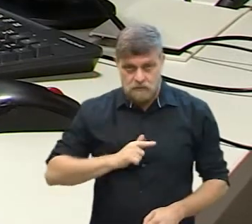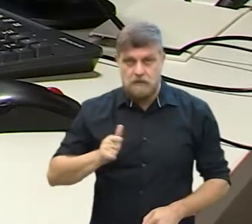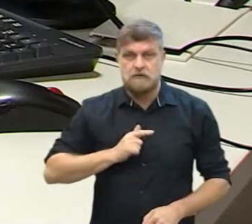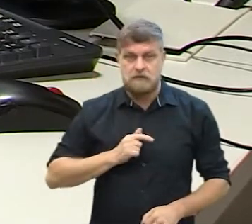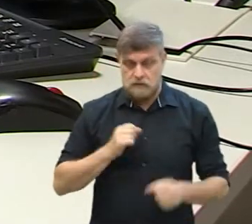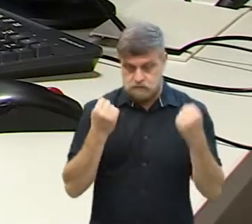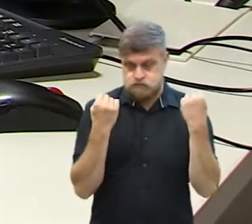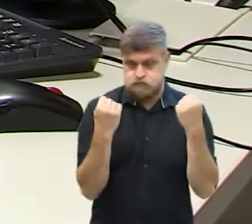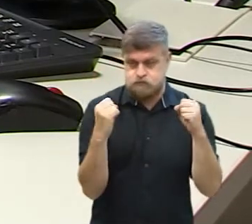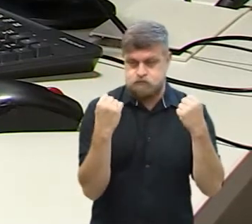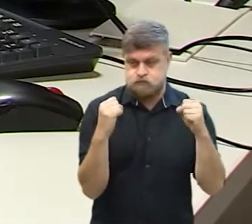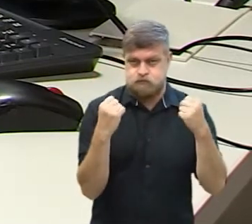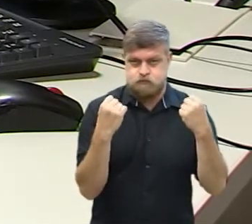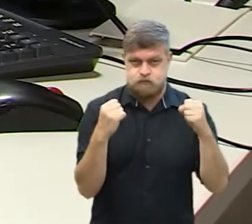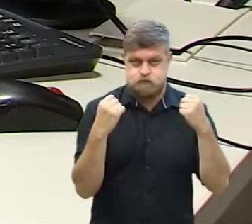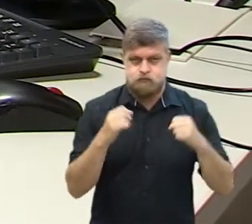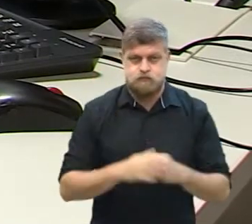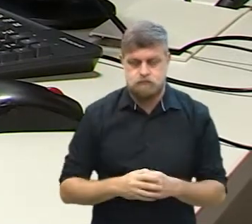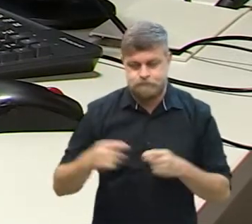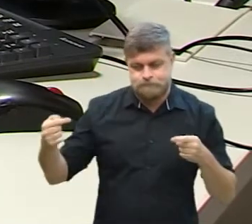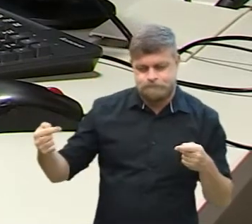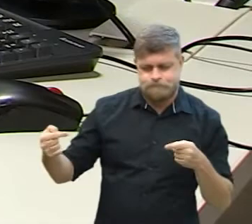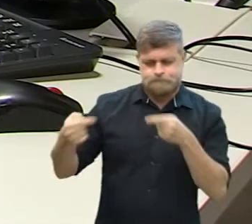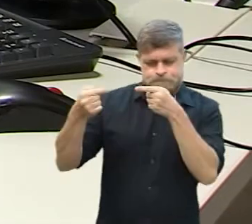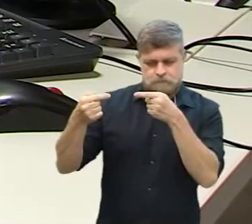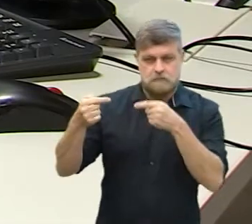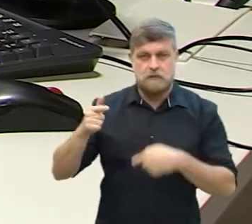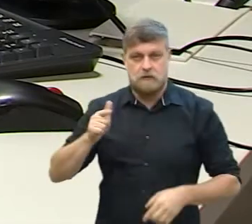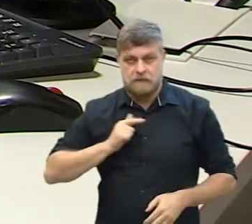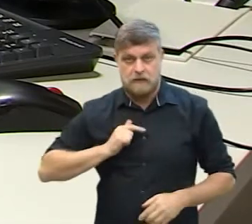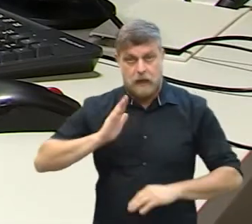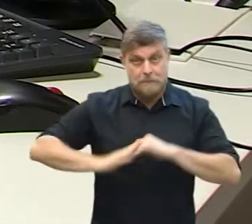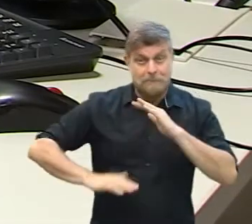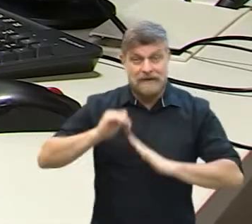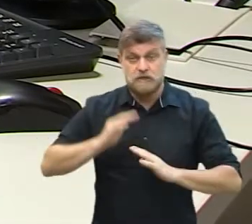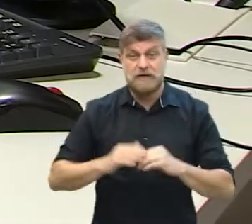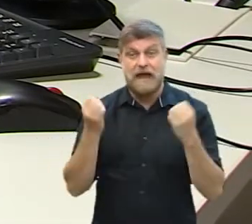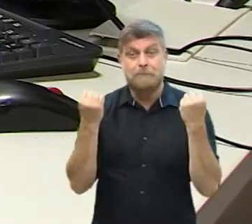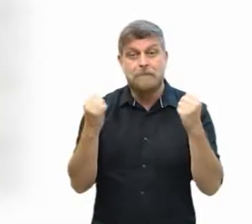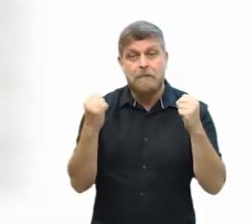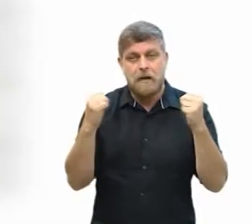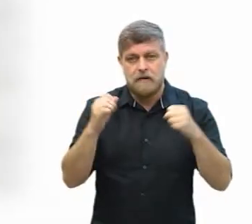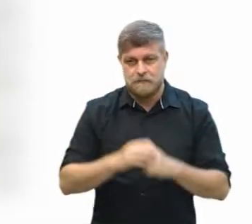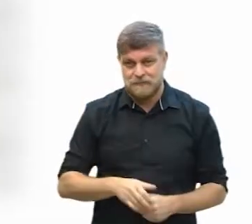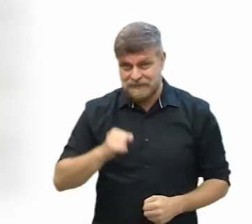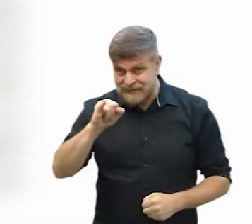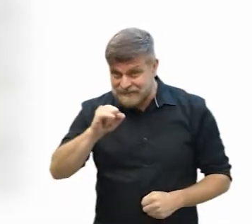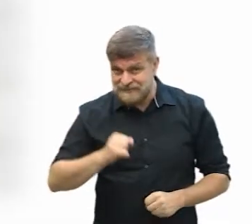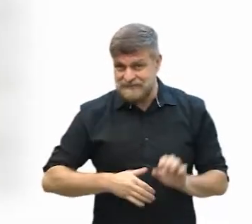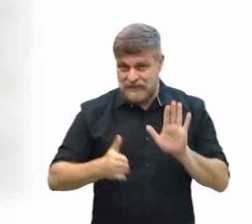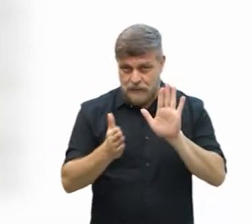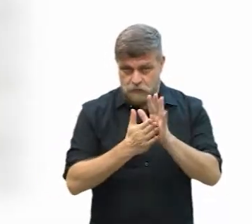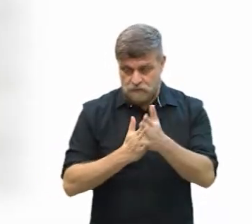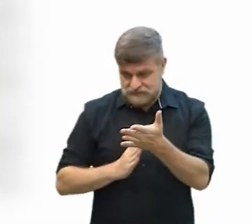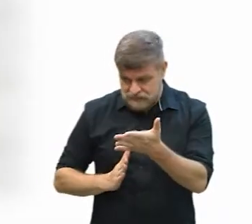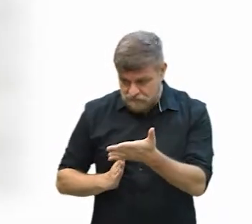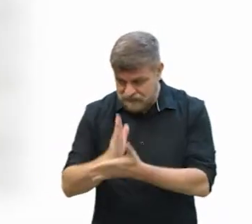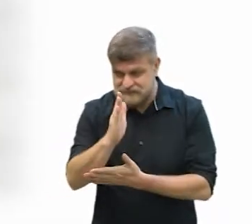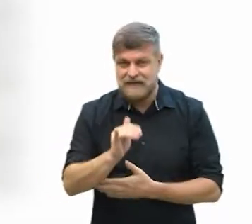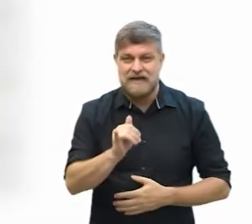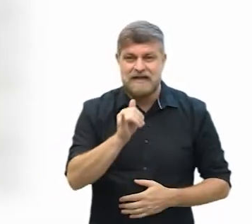forma, desses equipamentos para poderem estar fazendo aí as atividades físicas. Se aprovada a proposta,